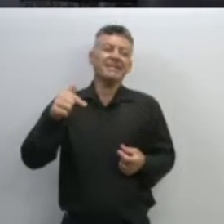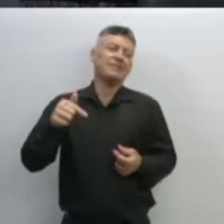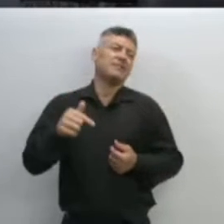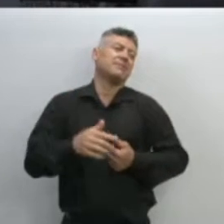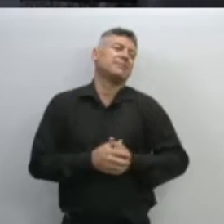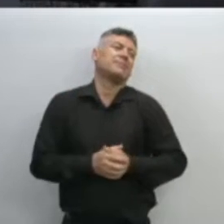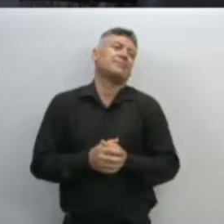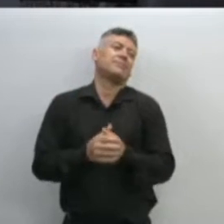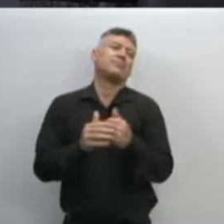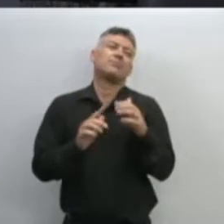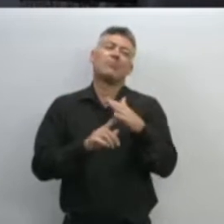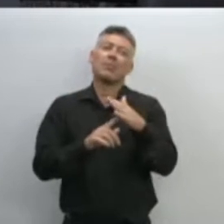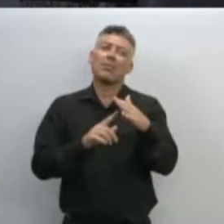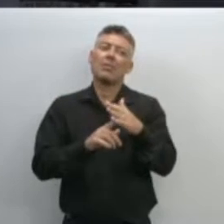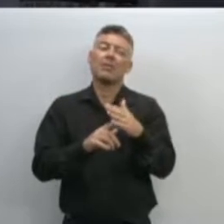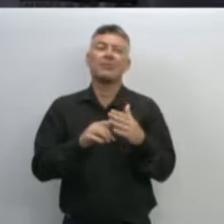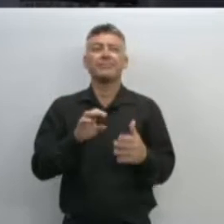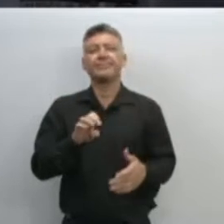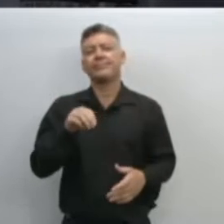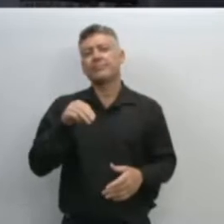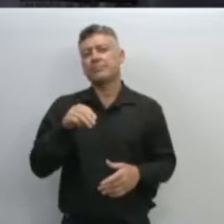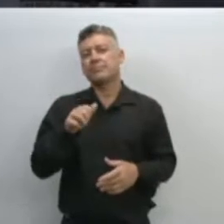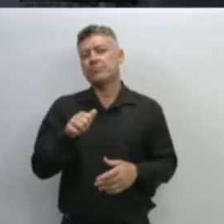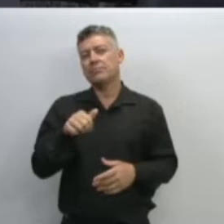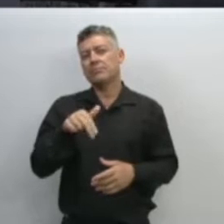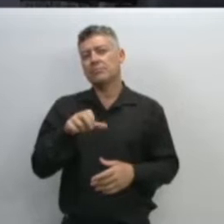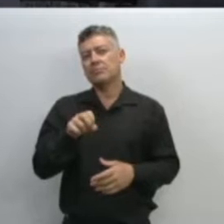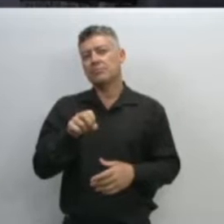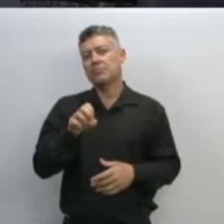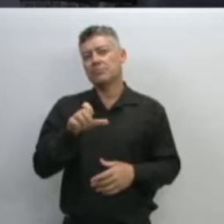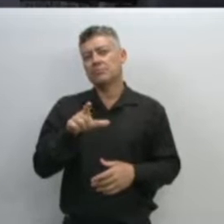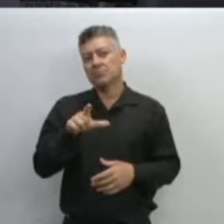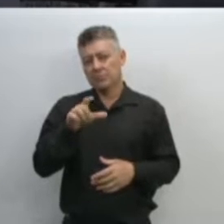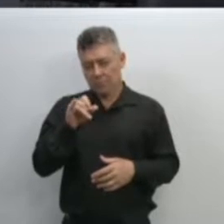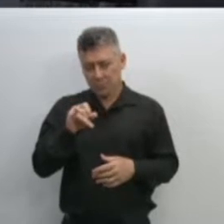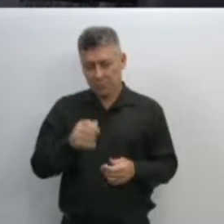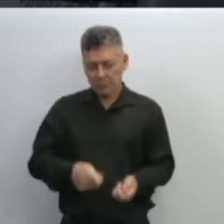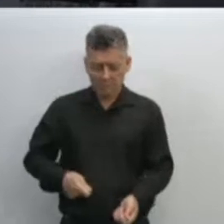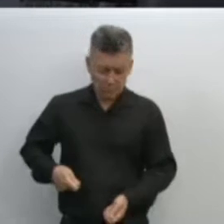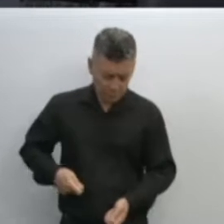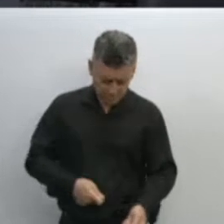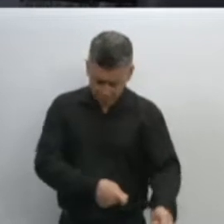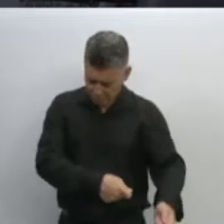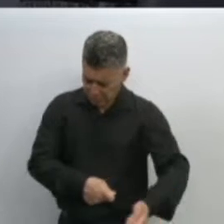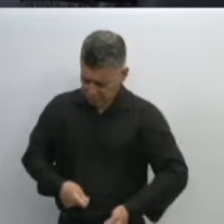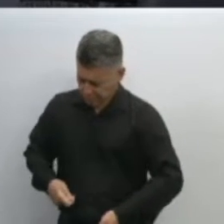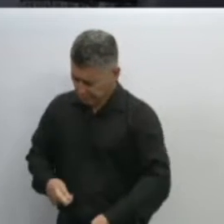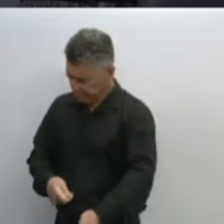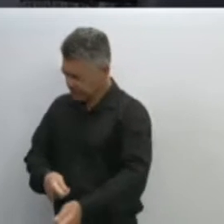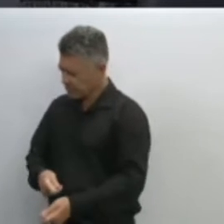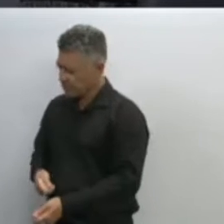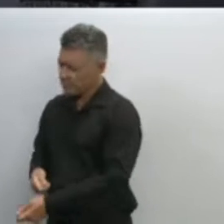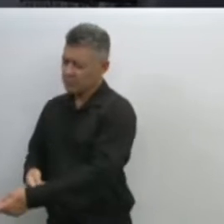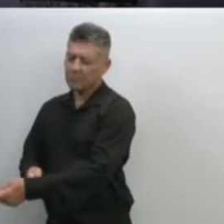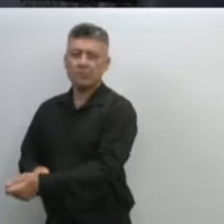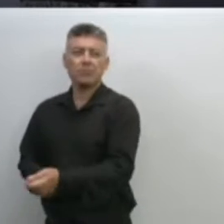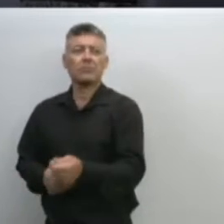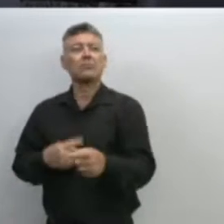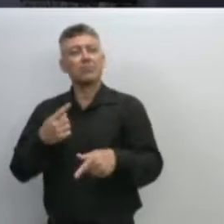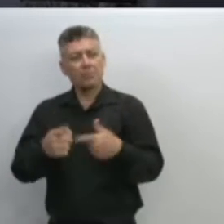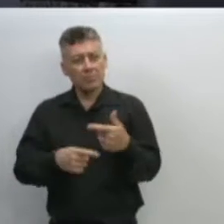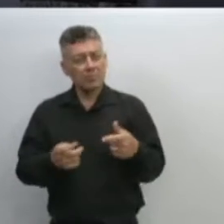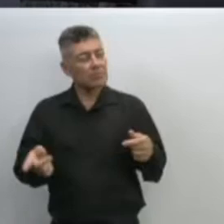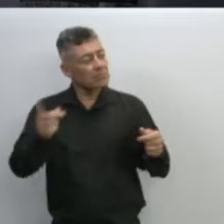1987, ali na Lojas Emanuele. Eu limpava chão, viu, Ranieri Barbosa? E depois fui trabalhar no